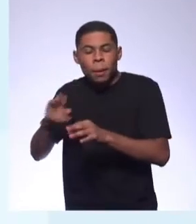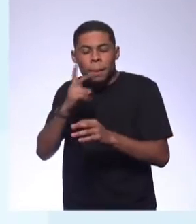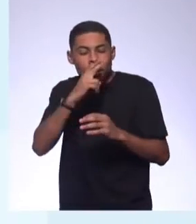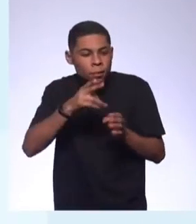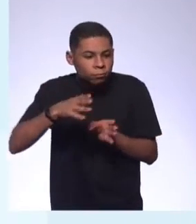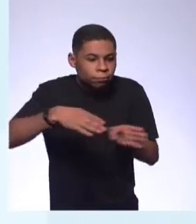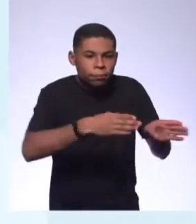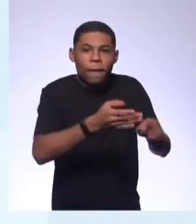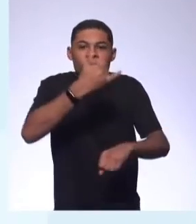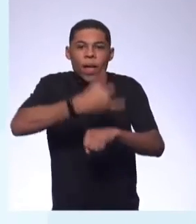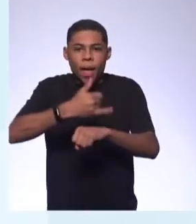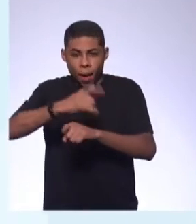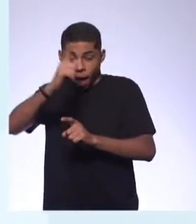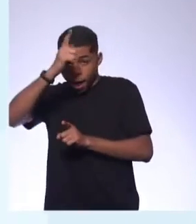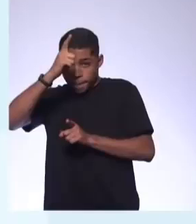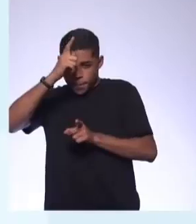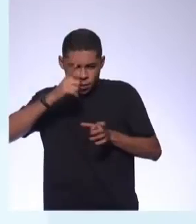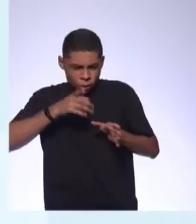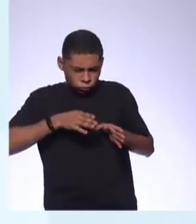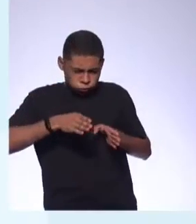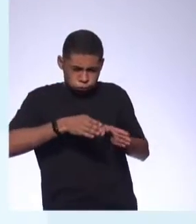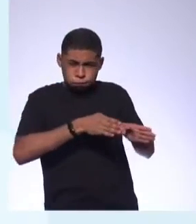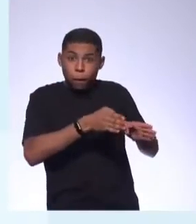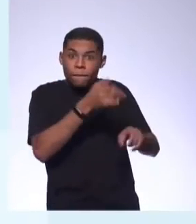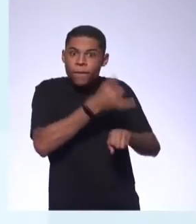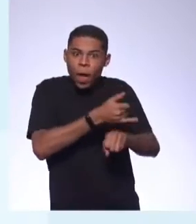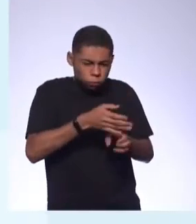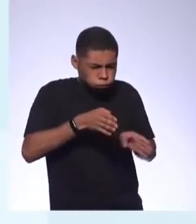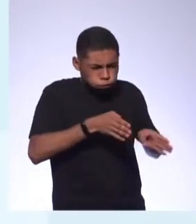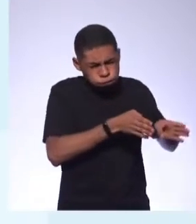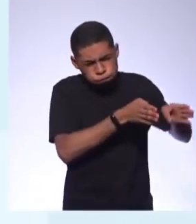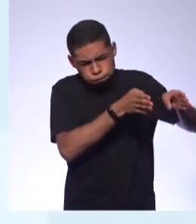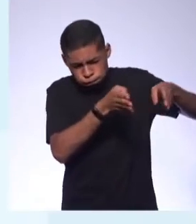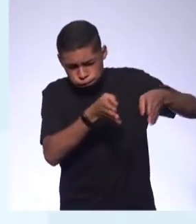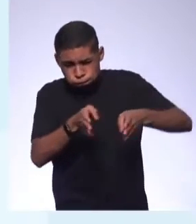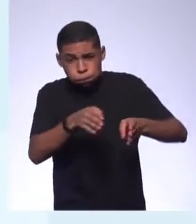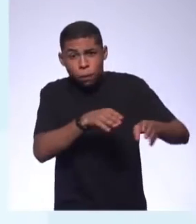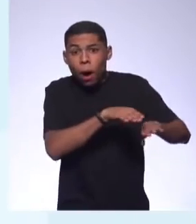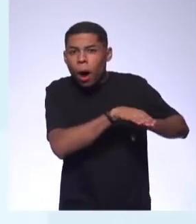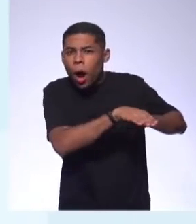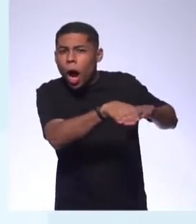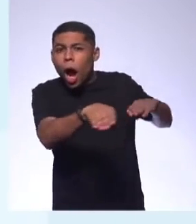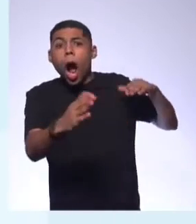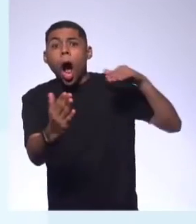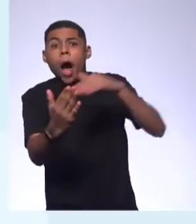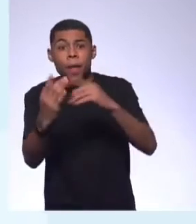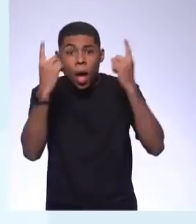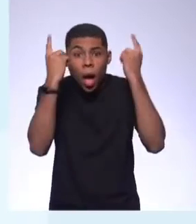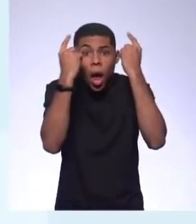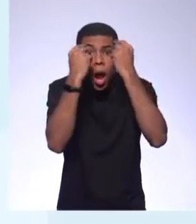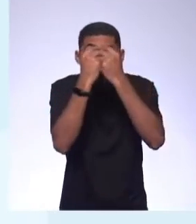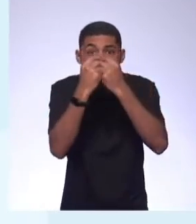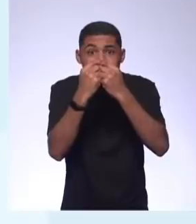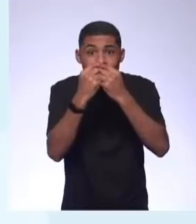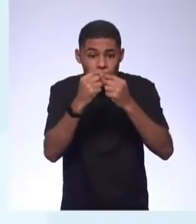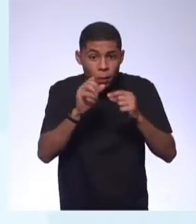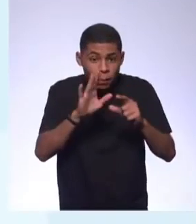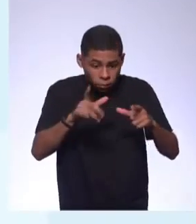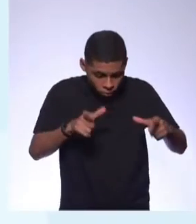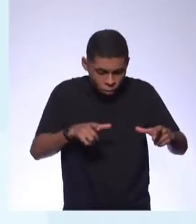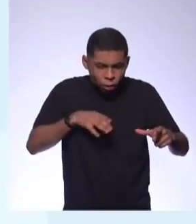ferro do lado da Alemanha para descer até a Grécia. E isso passaria pela região da